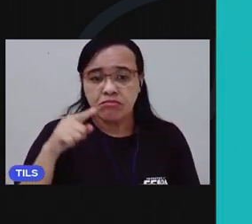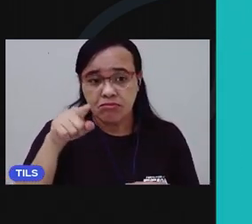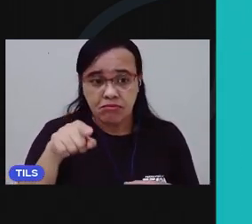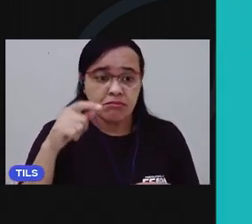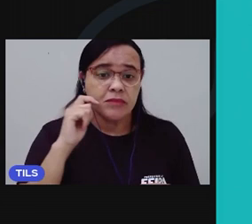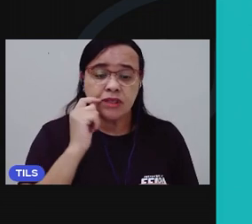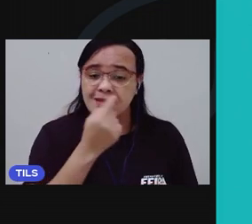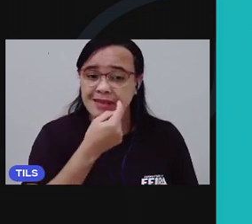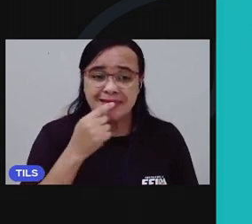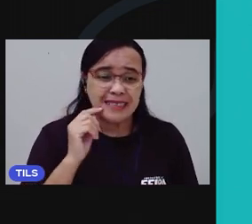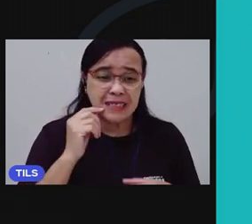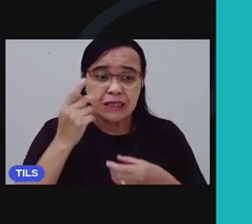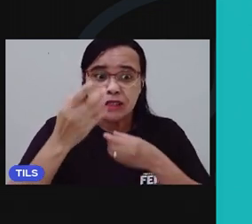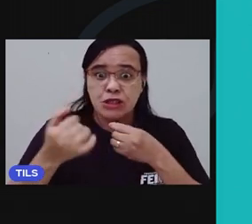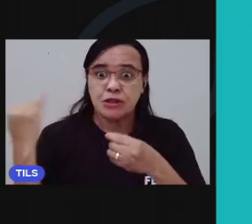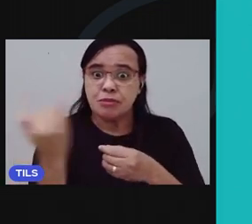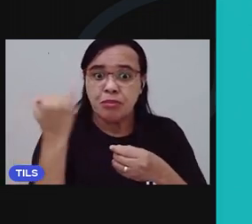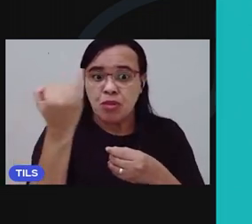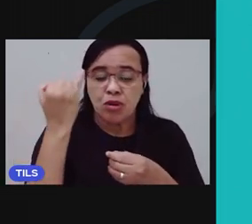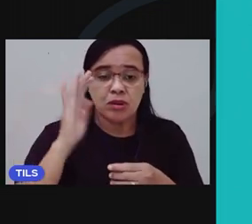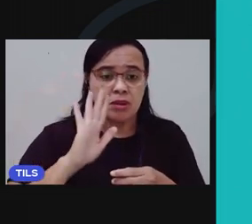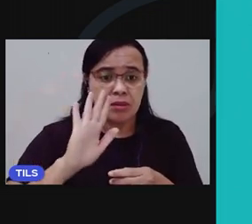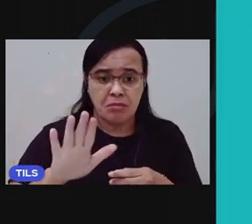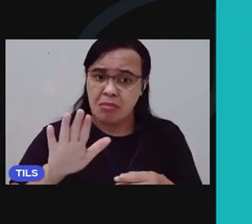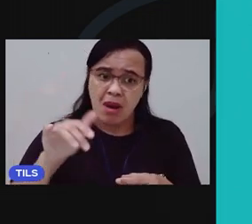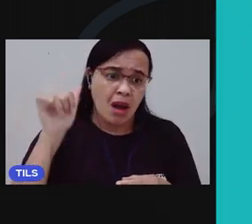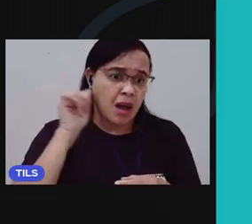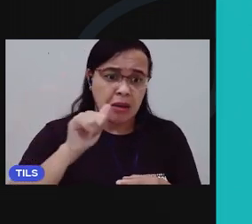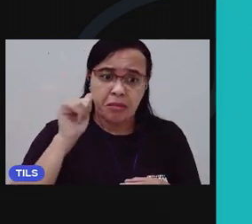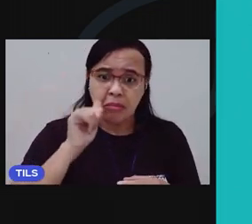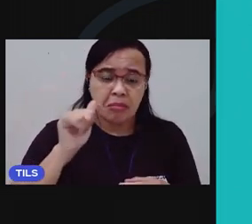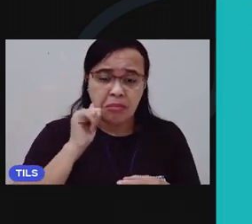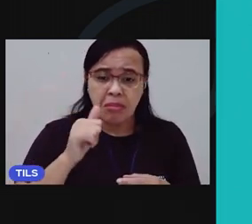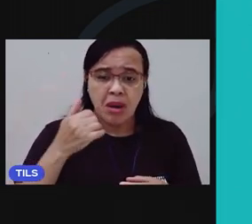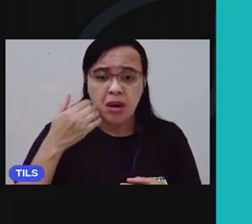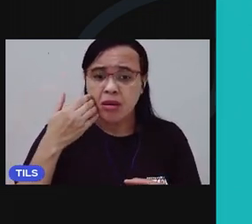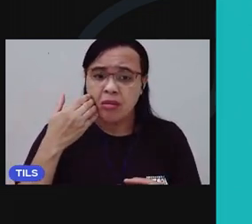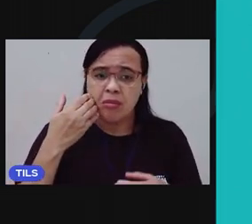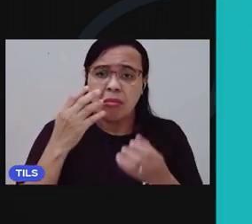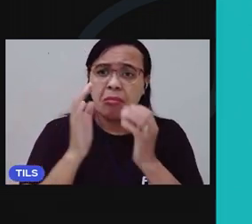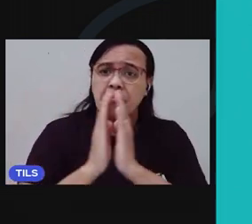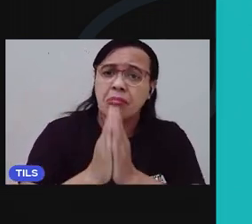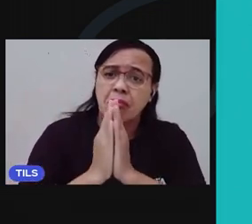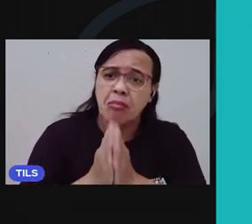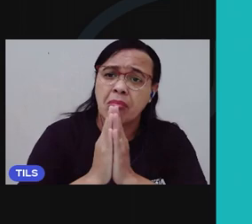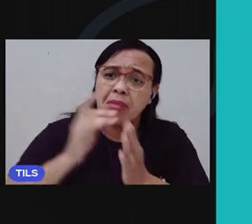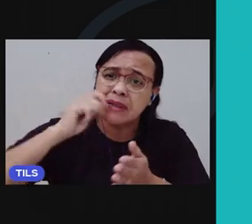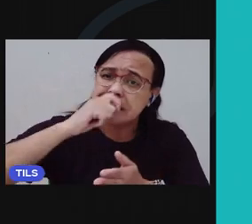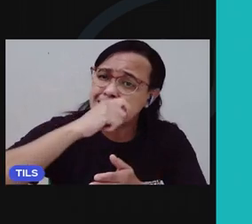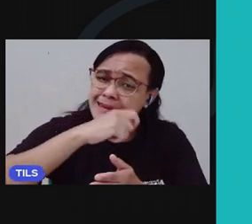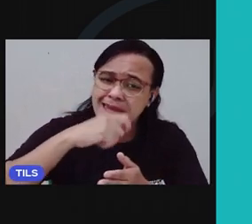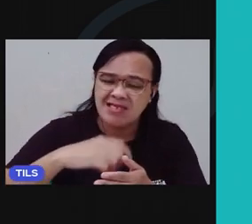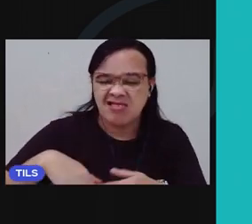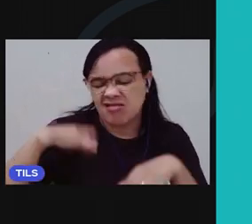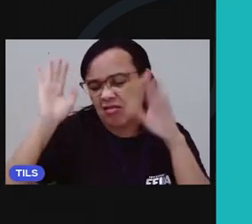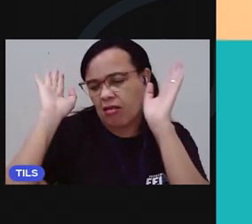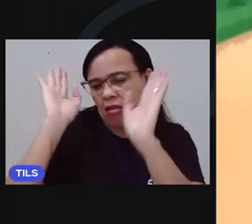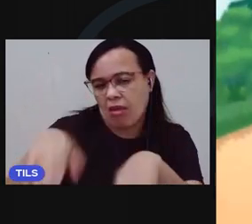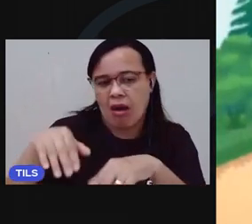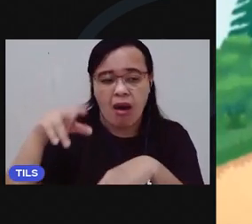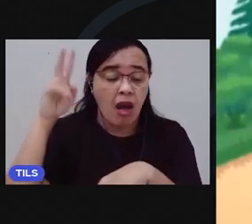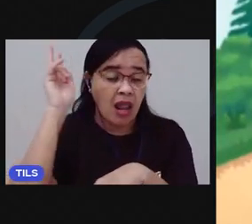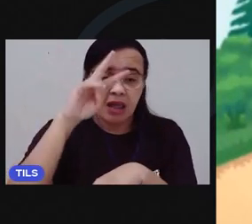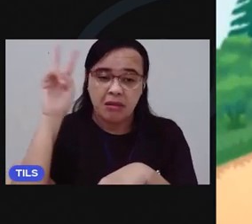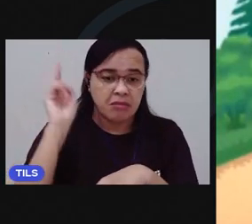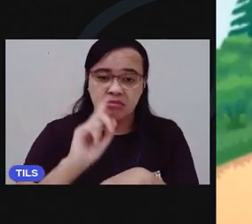ela não cuidava dele e por mais que ele se implorasse para ser escovados ela nunca lembrava um certo